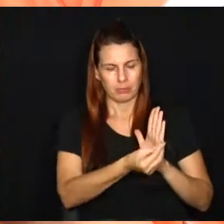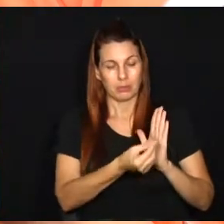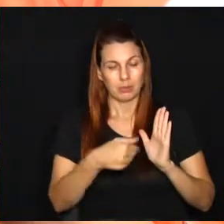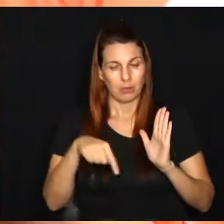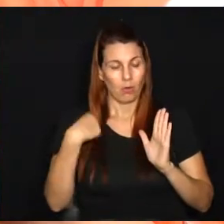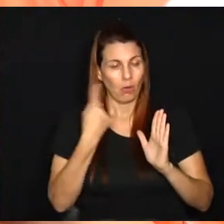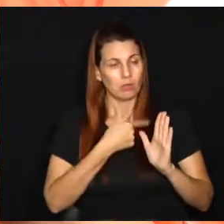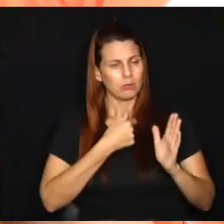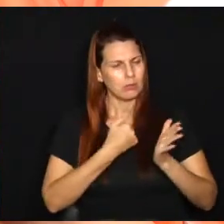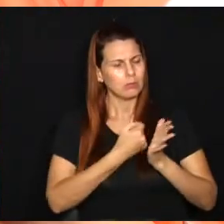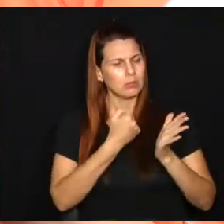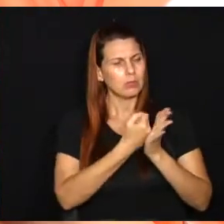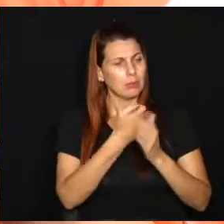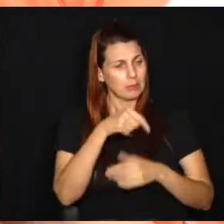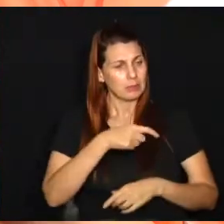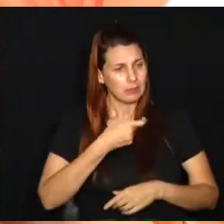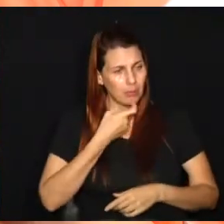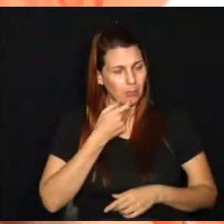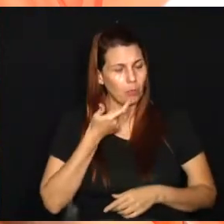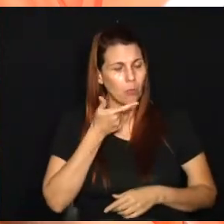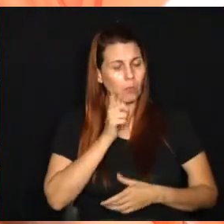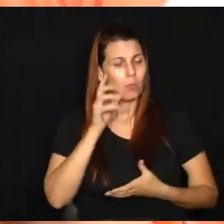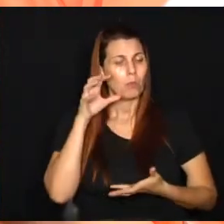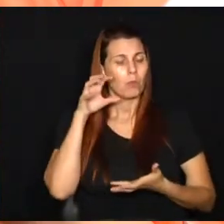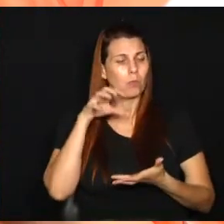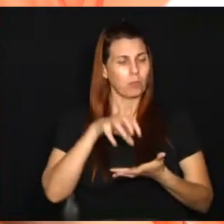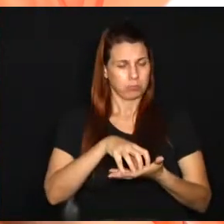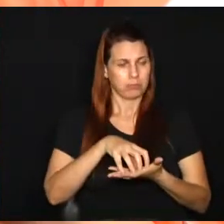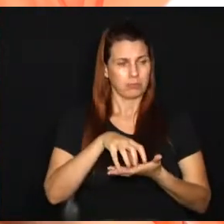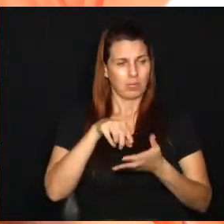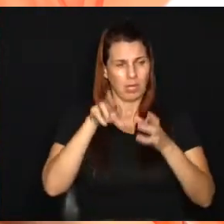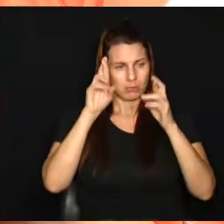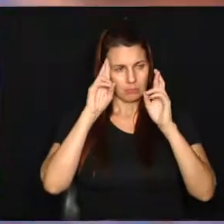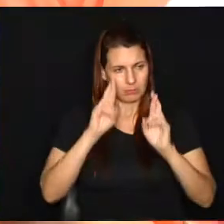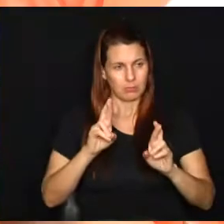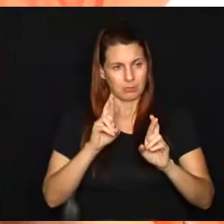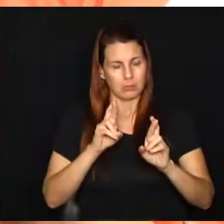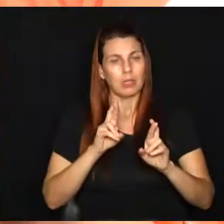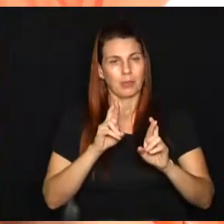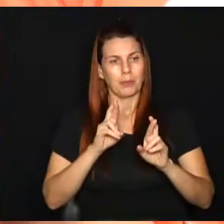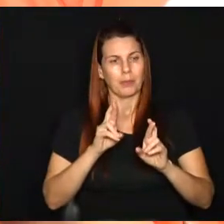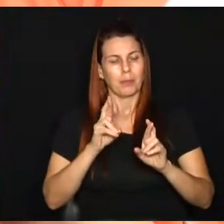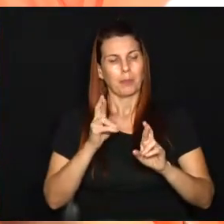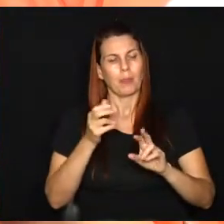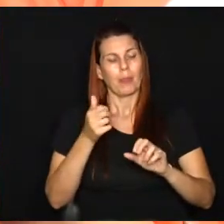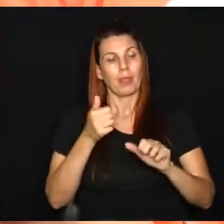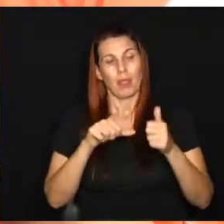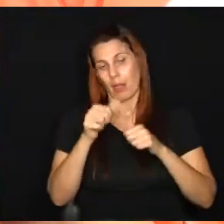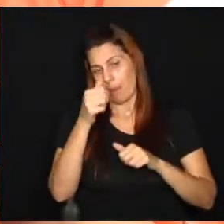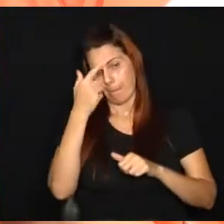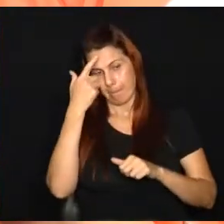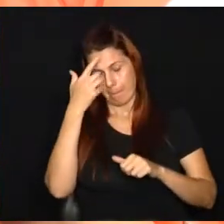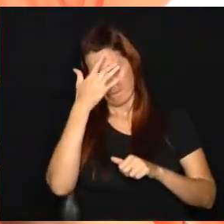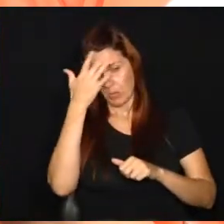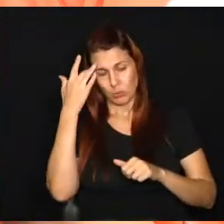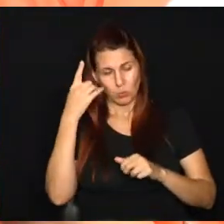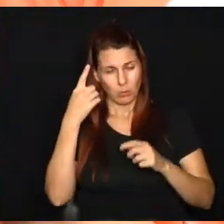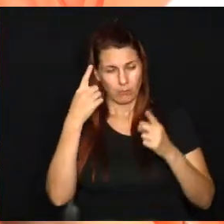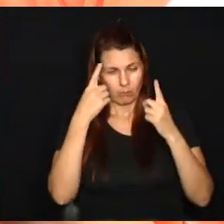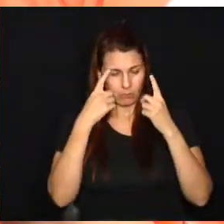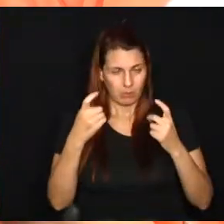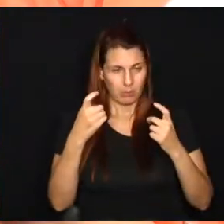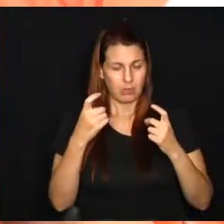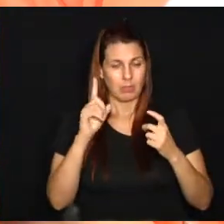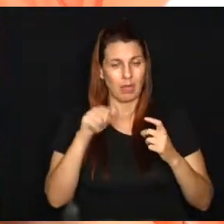pela implantação do Centro de Responsabilização e Reeducação do Autor de Violência. É uma previsão da Lei Maria da